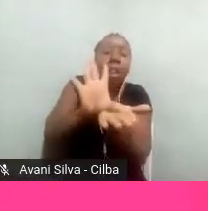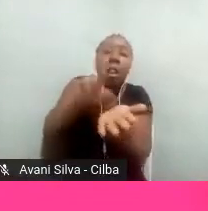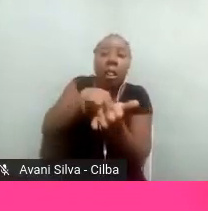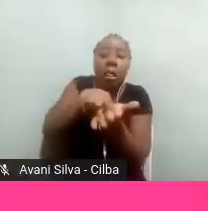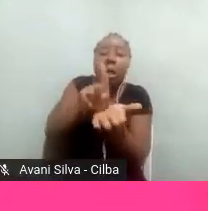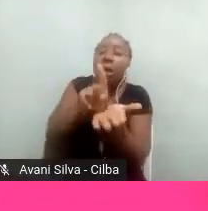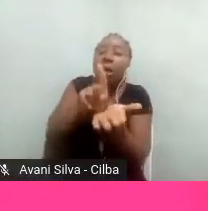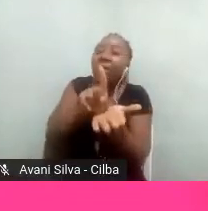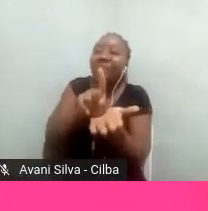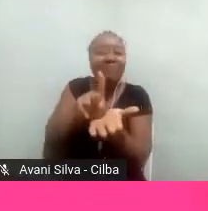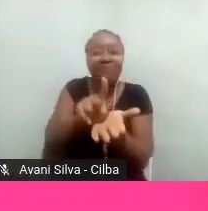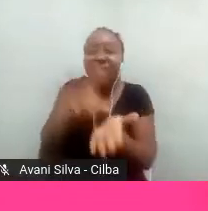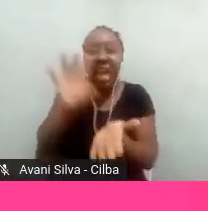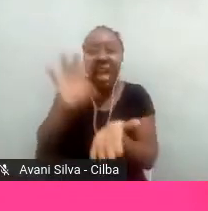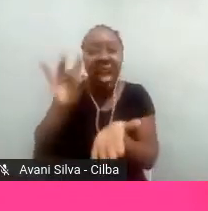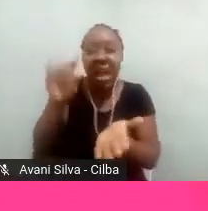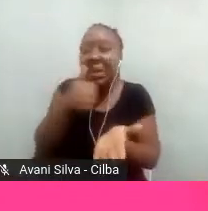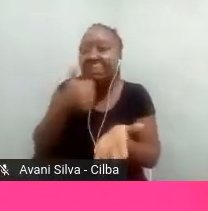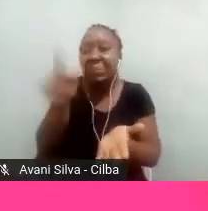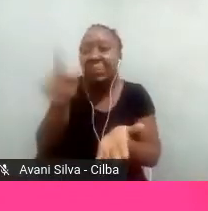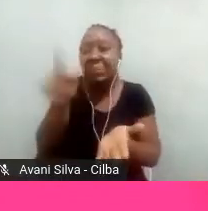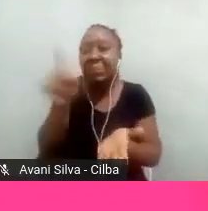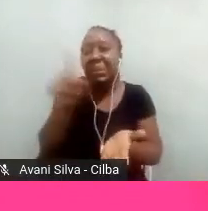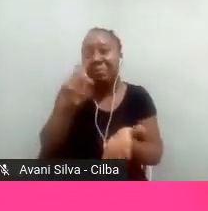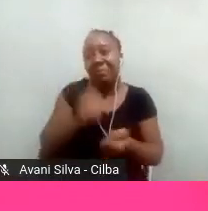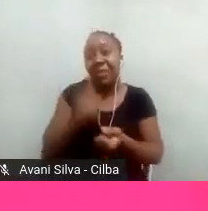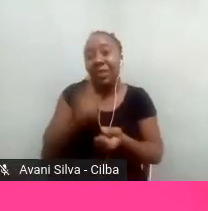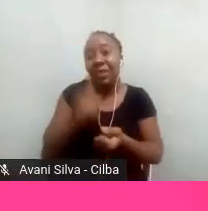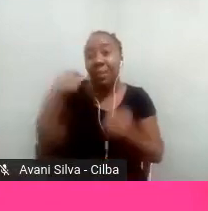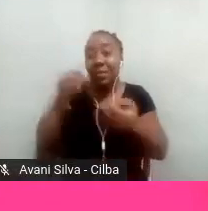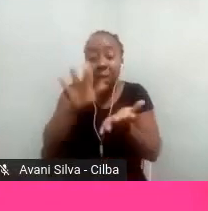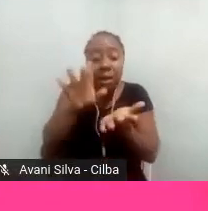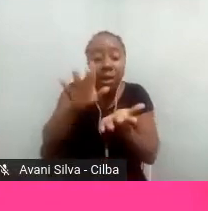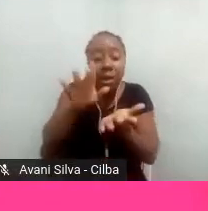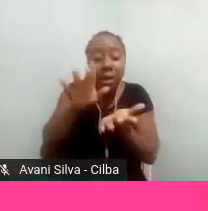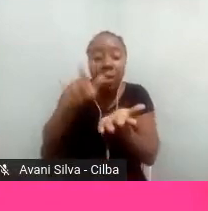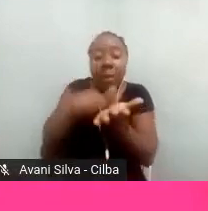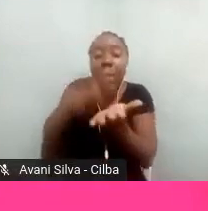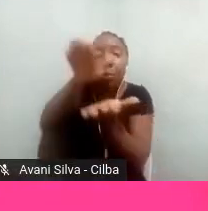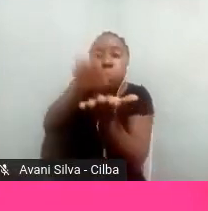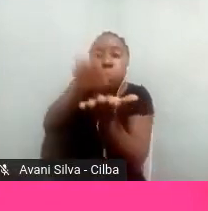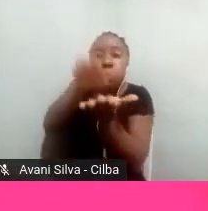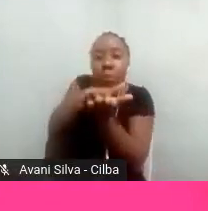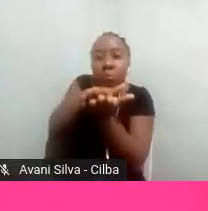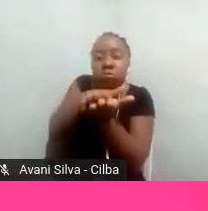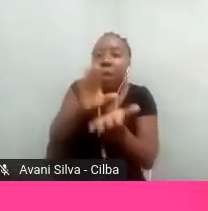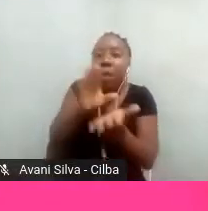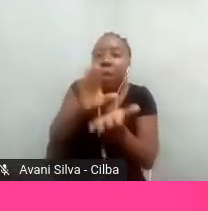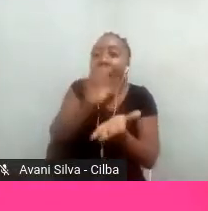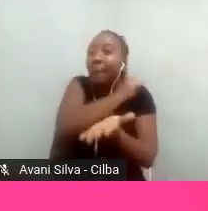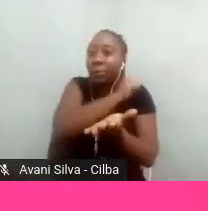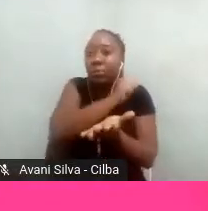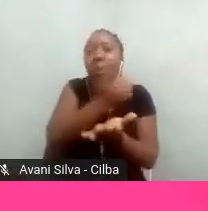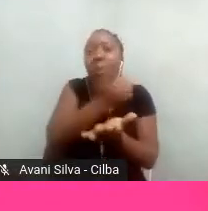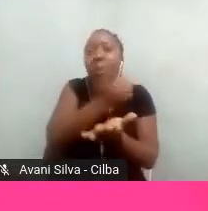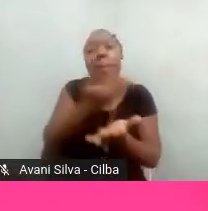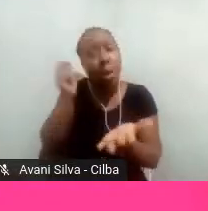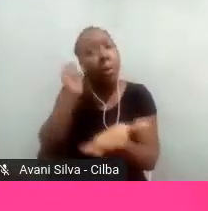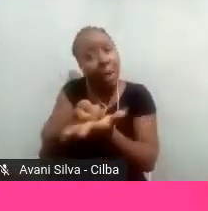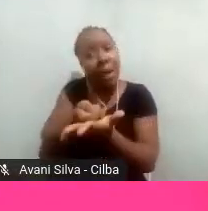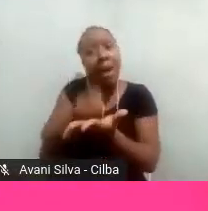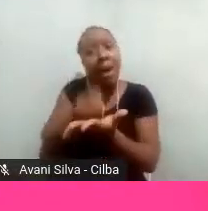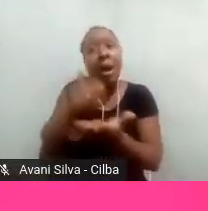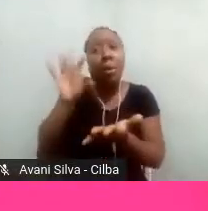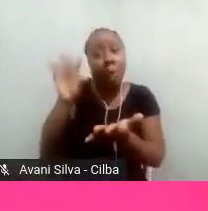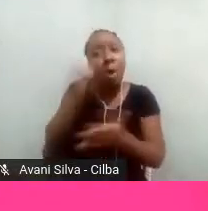não tem uma boa qualidade, ok? Então, vale a pena investir numa cola com uma melhor qualidade, porque no final é